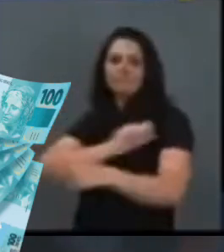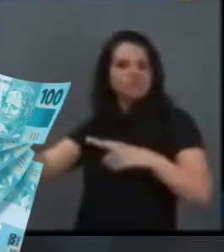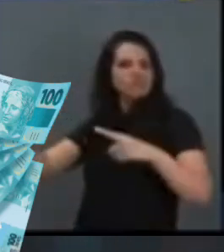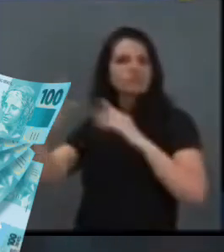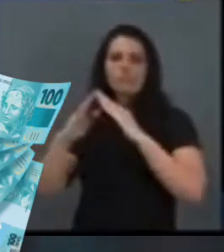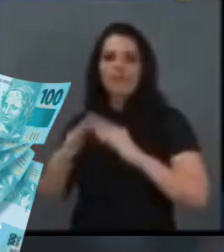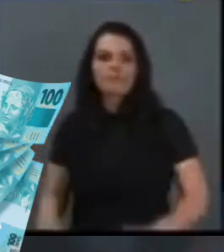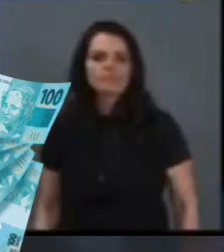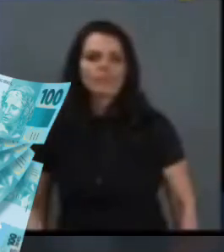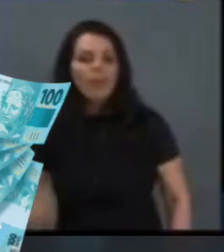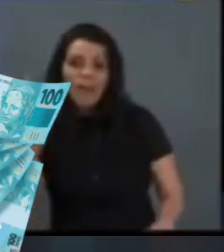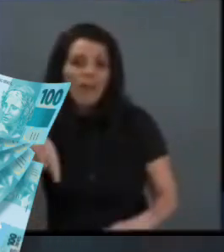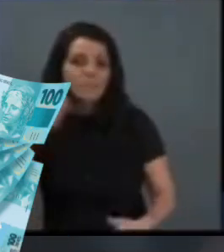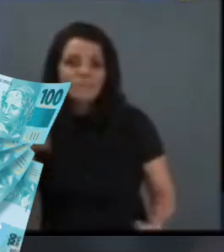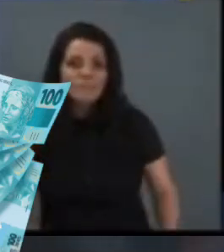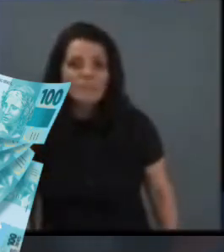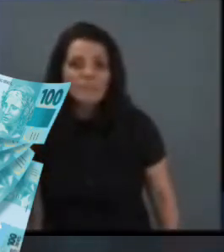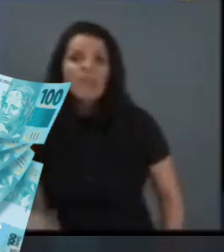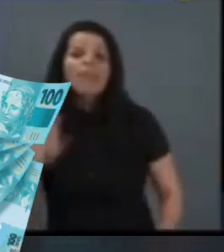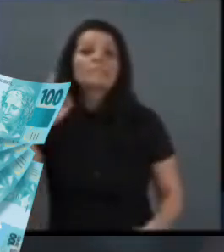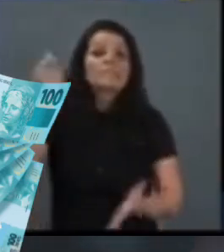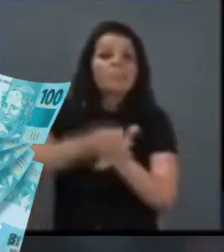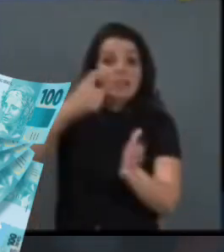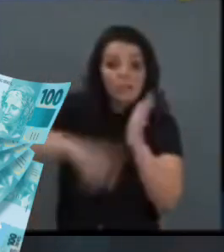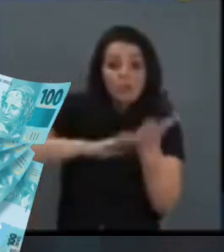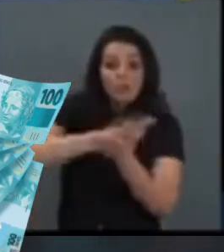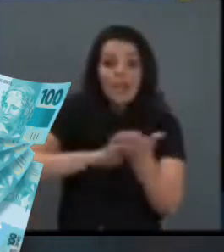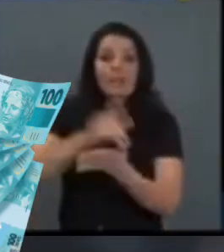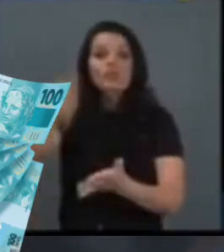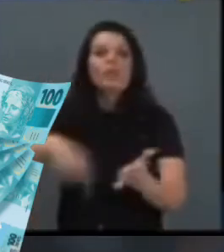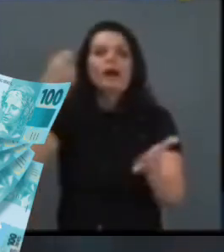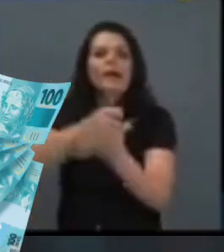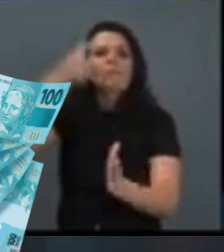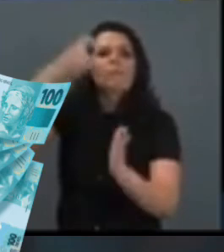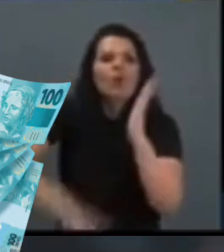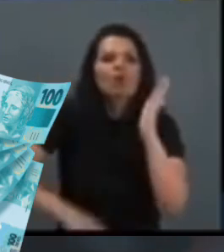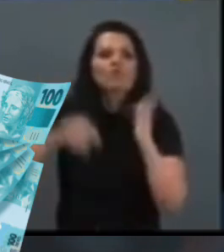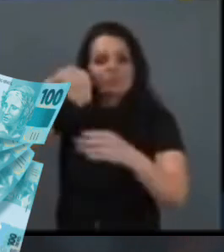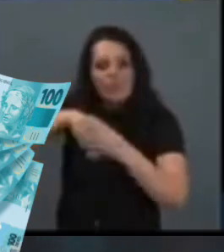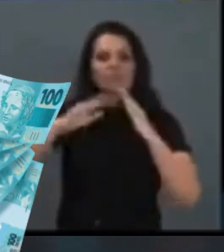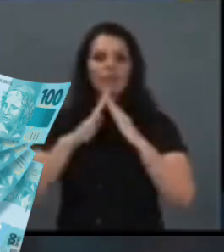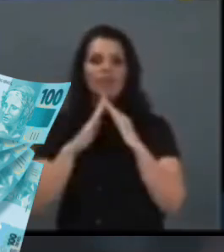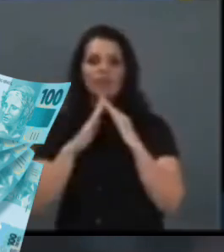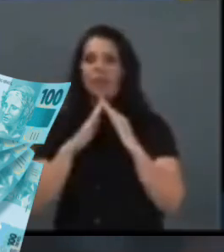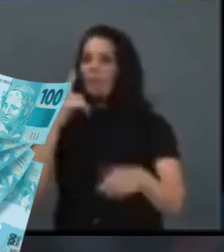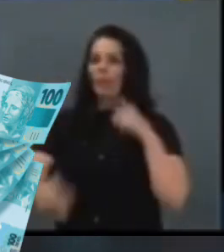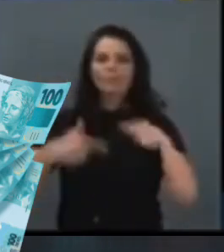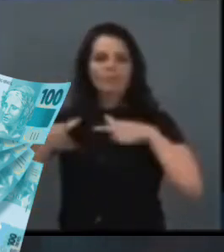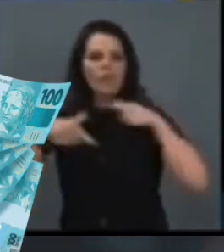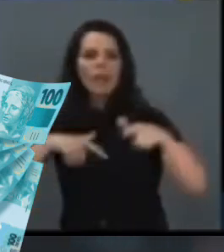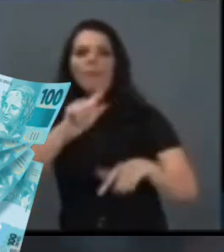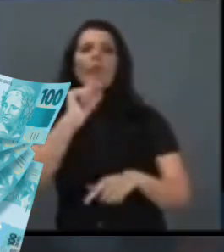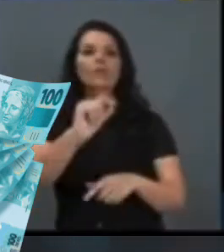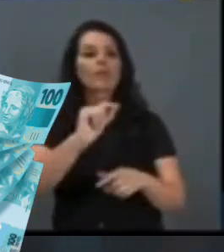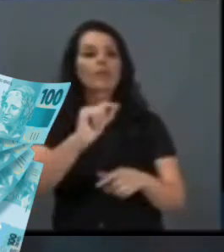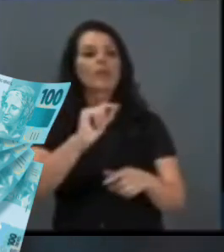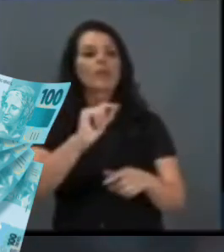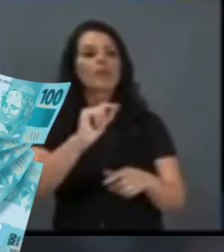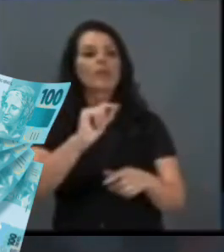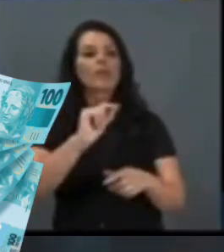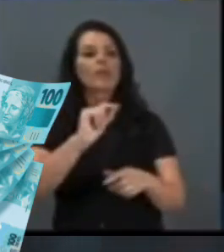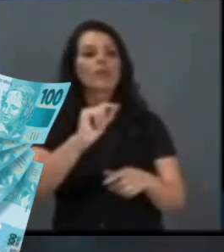despejado, é assim que funciona, fica sem pagar seus impostos, você tinha que pagar imposto dentro de casa, sem trabalhar, para manter o salário dos